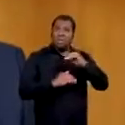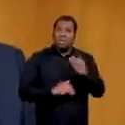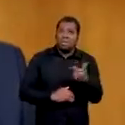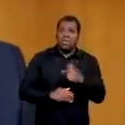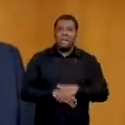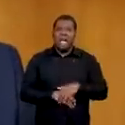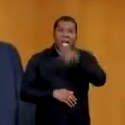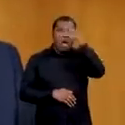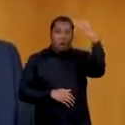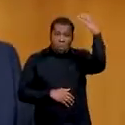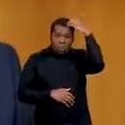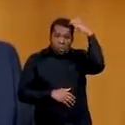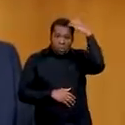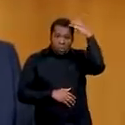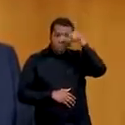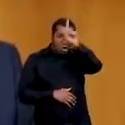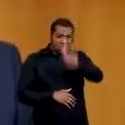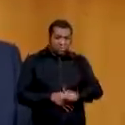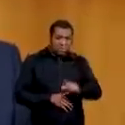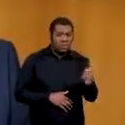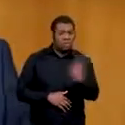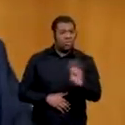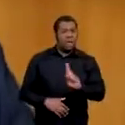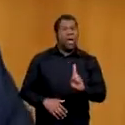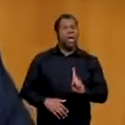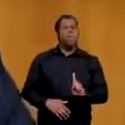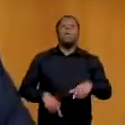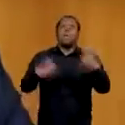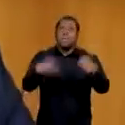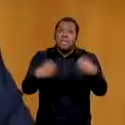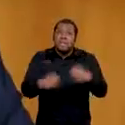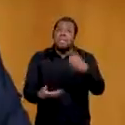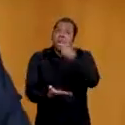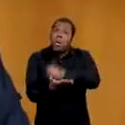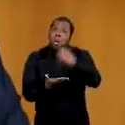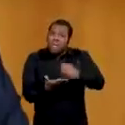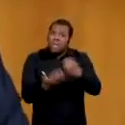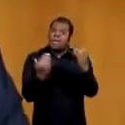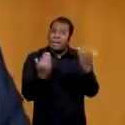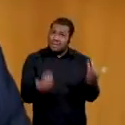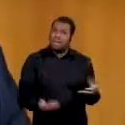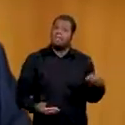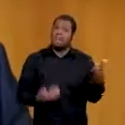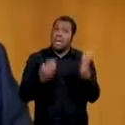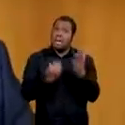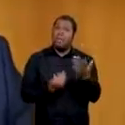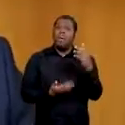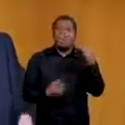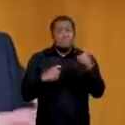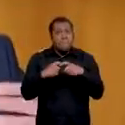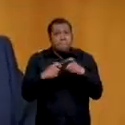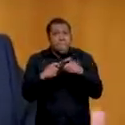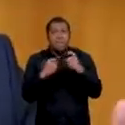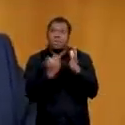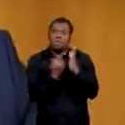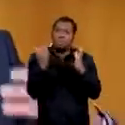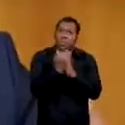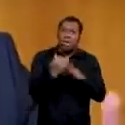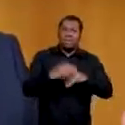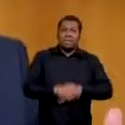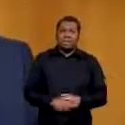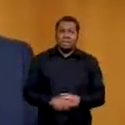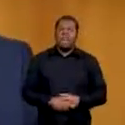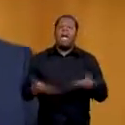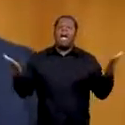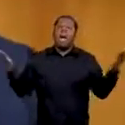é questão de gestão, é questão de colocar mais médicos, por isso nós estamos colocando de volta mais médicos. Serão 28 mil médicos que vão